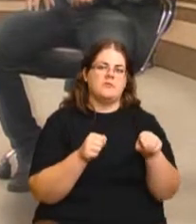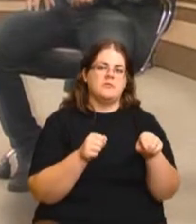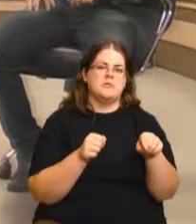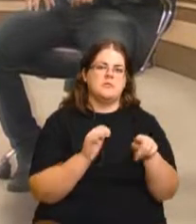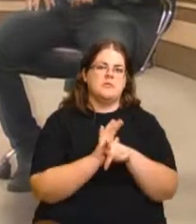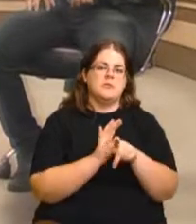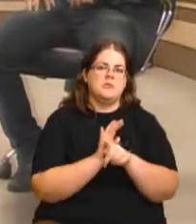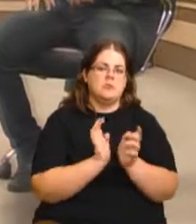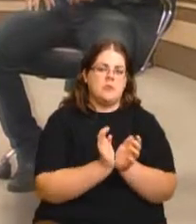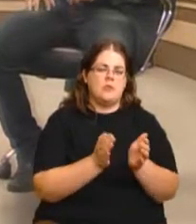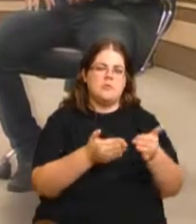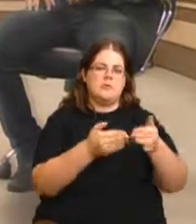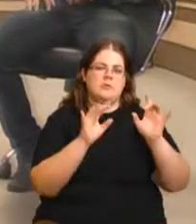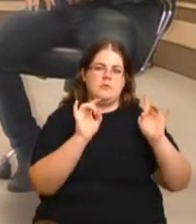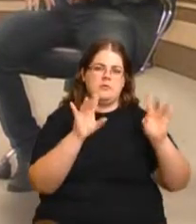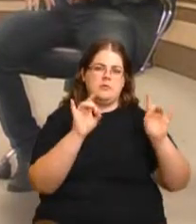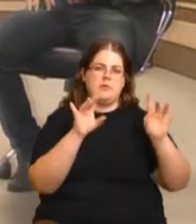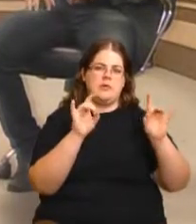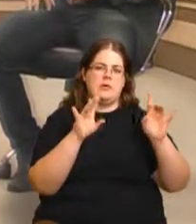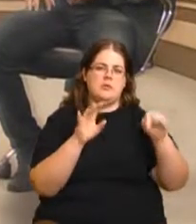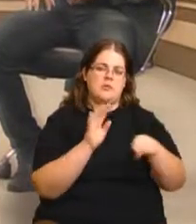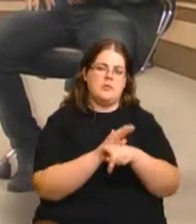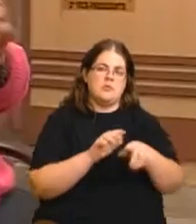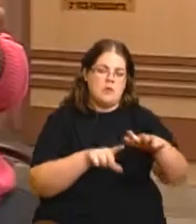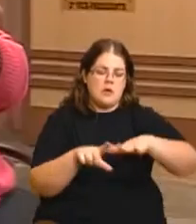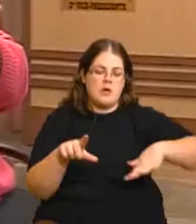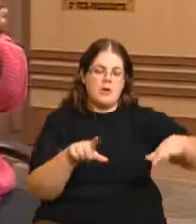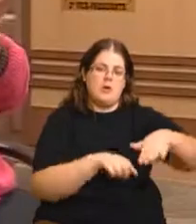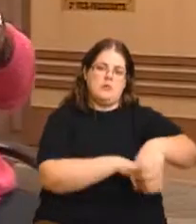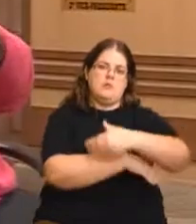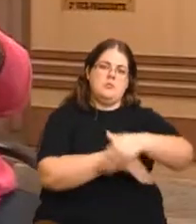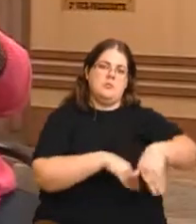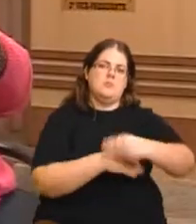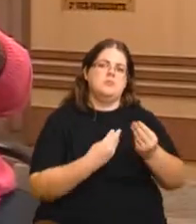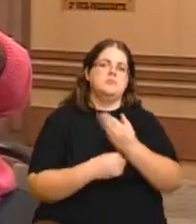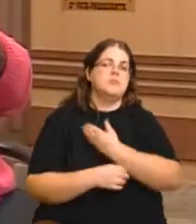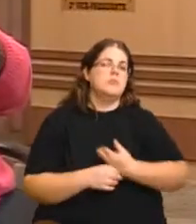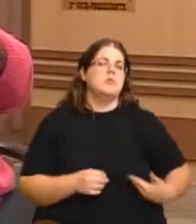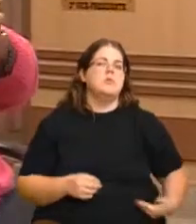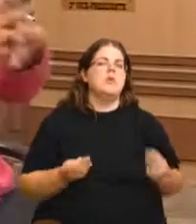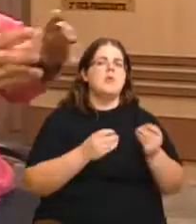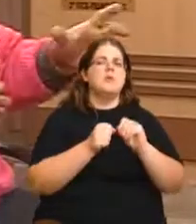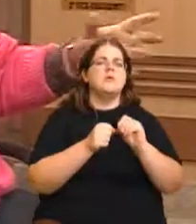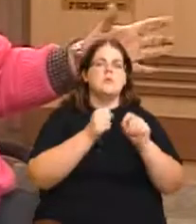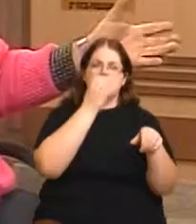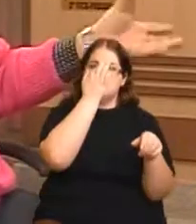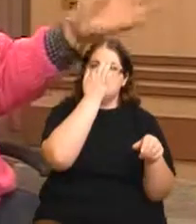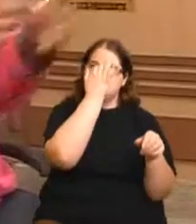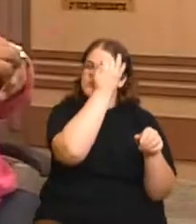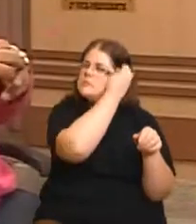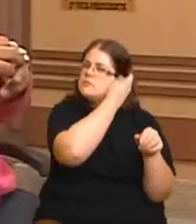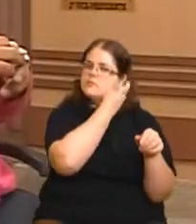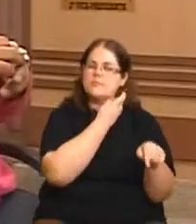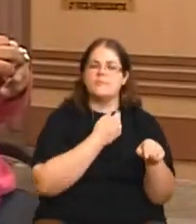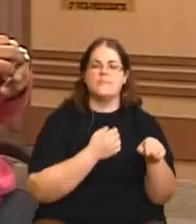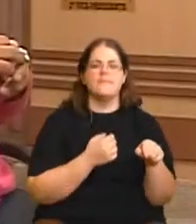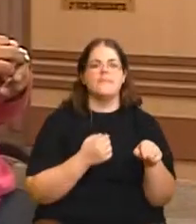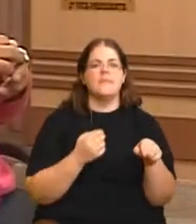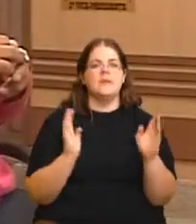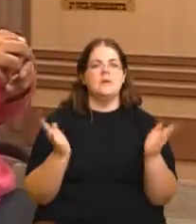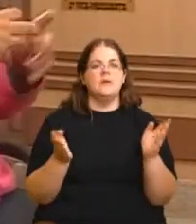que acompanha a Comissão Especial de Ocupação do Espaço Público. Como é que está vendo essa questão, já que houve a